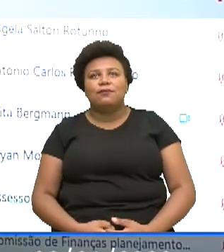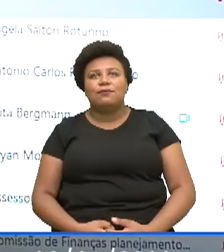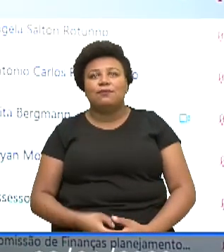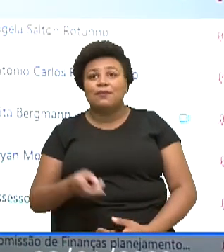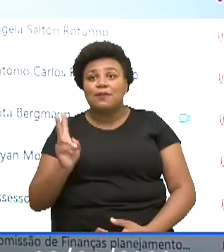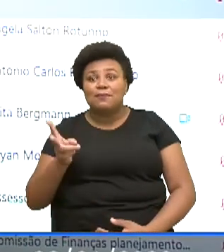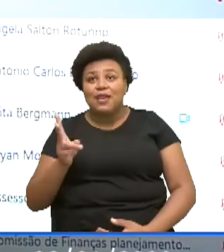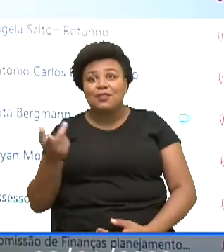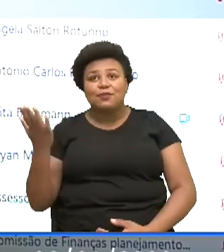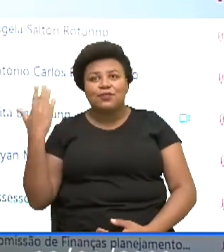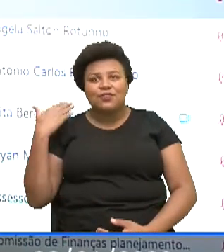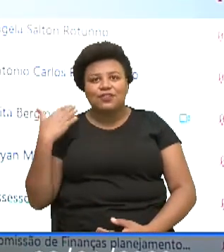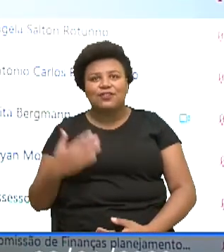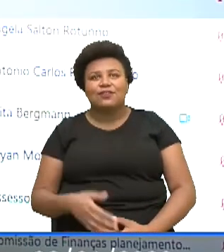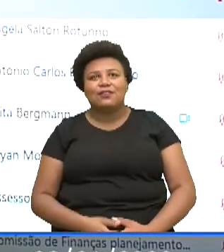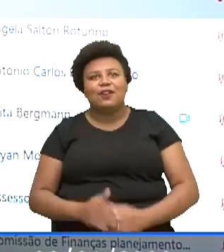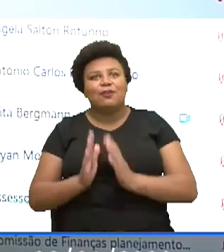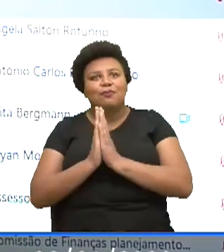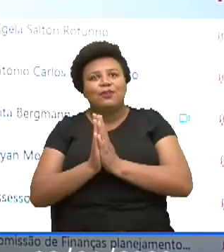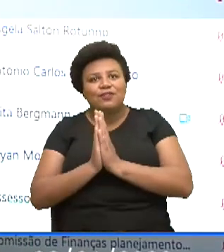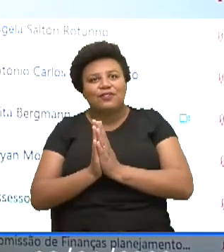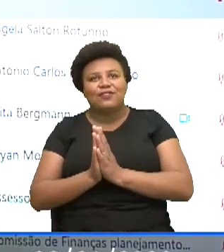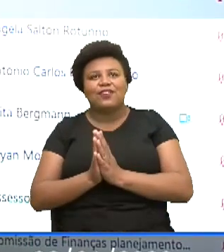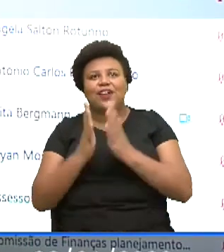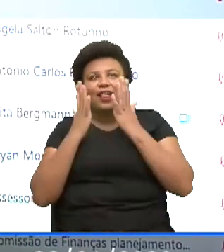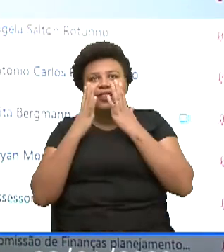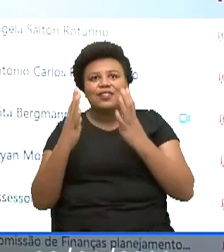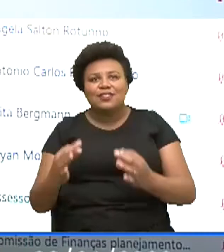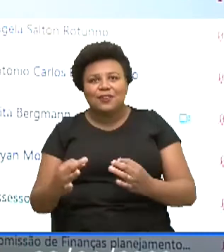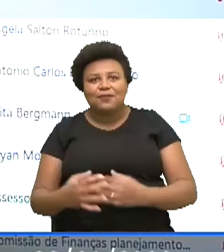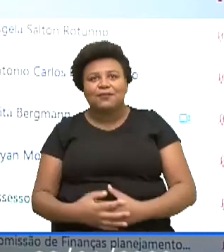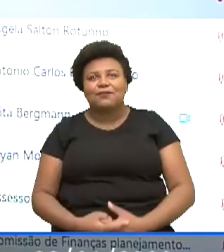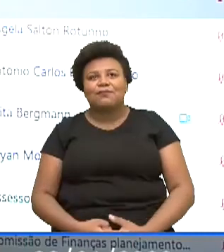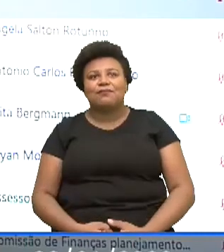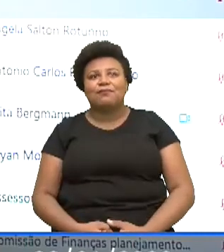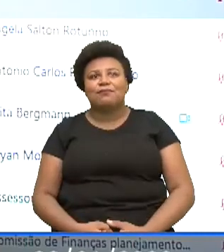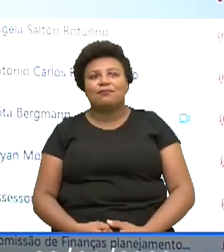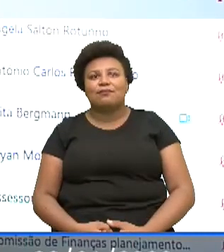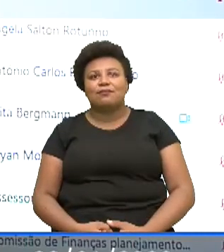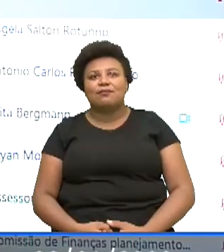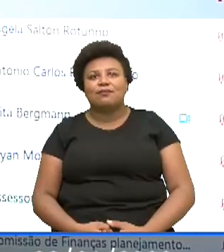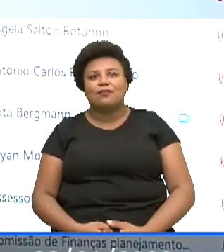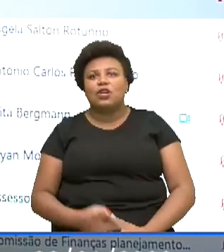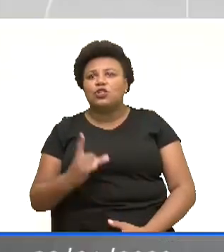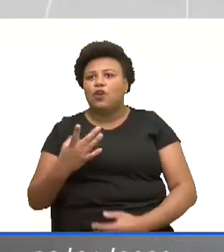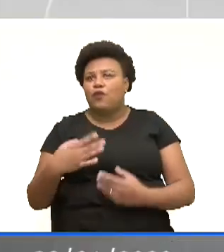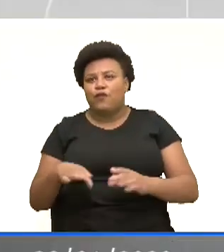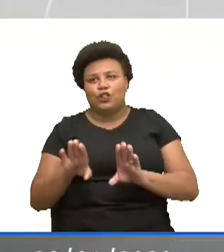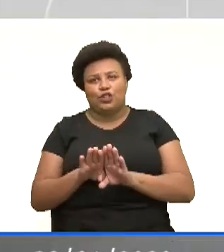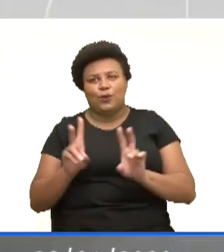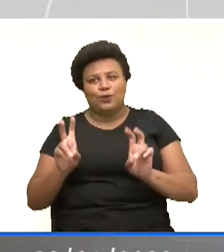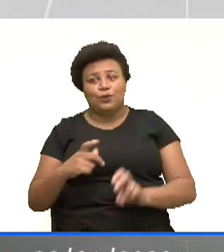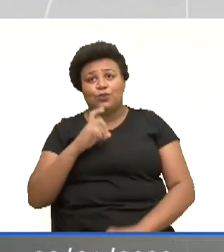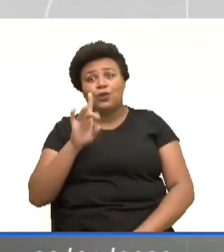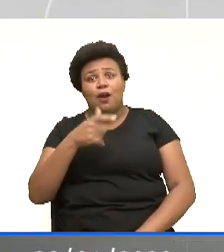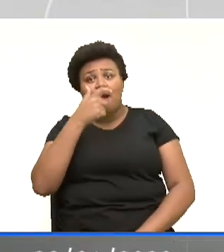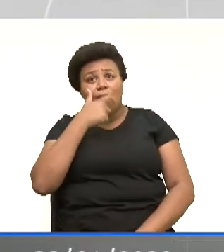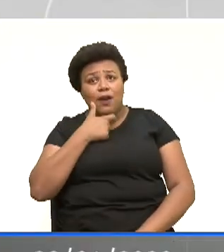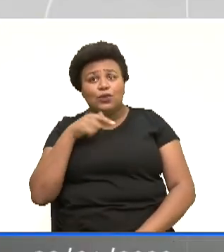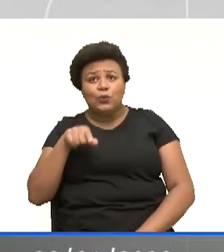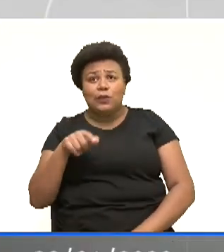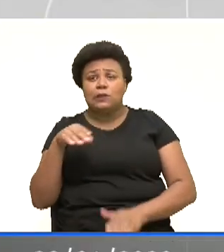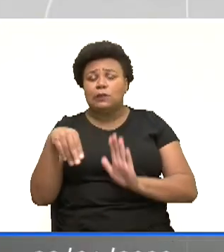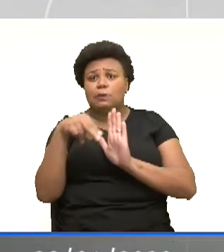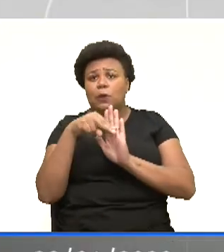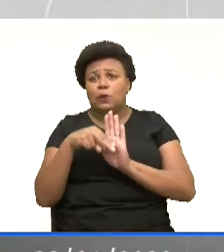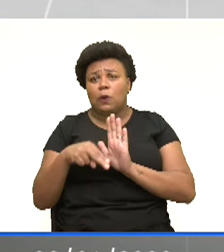mesmo de antes, então, por gentileza, atenção. E vou fechar aqui só dizendo que eu acho que esse